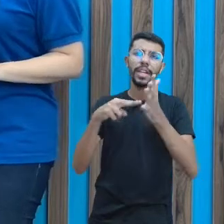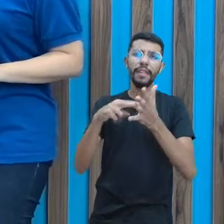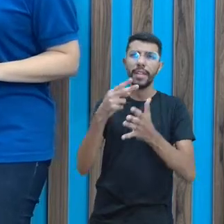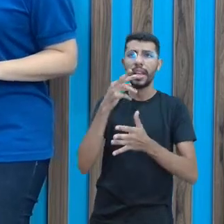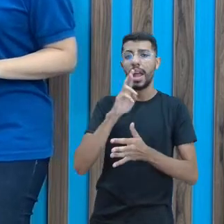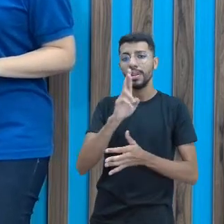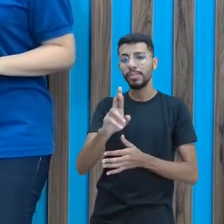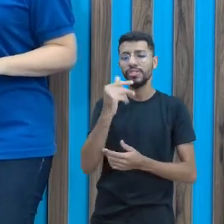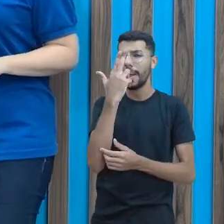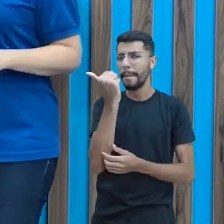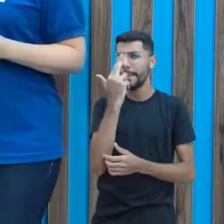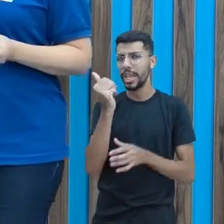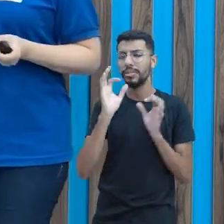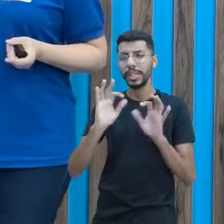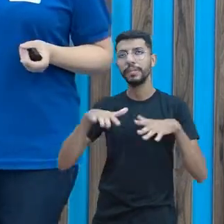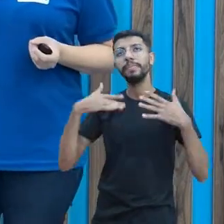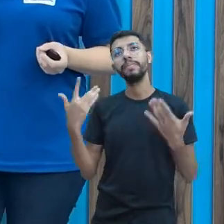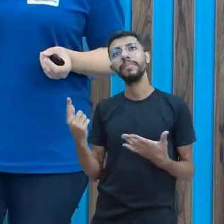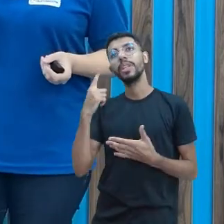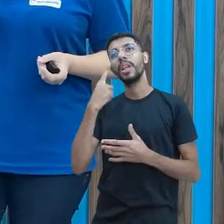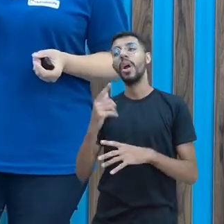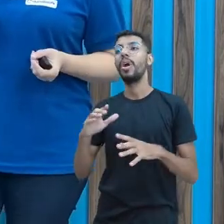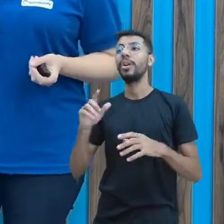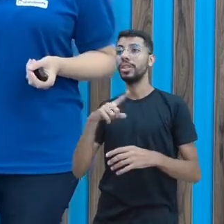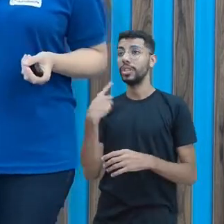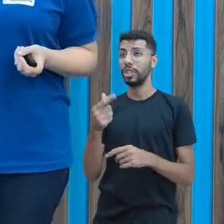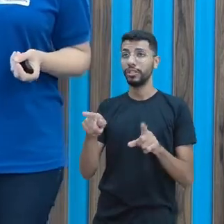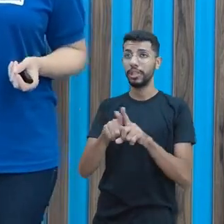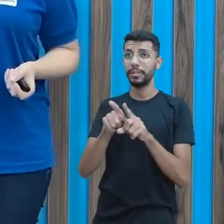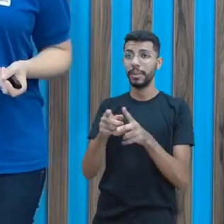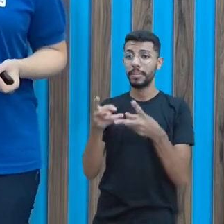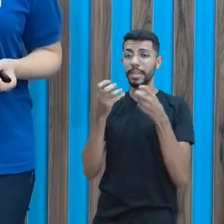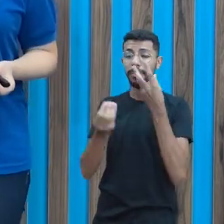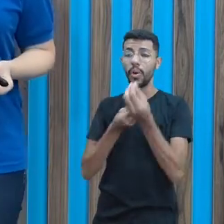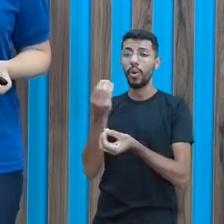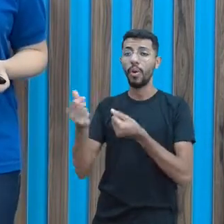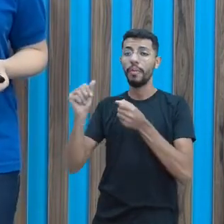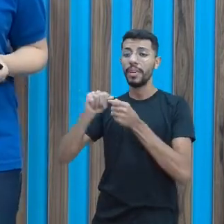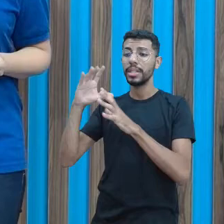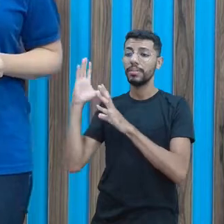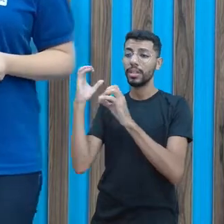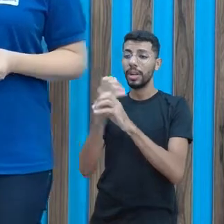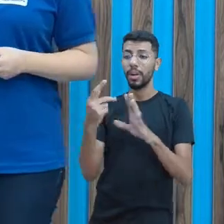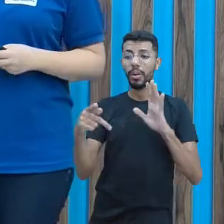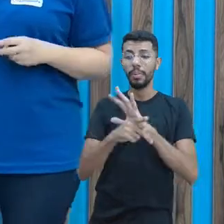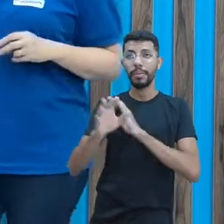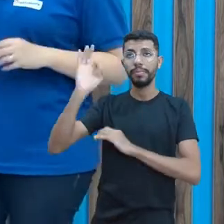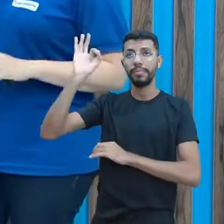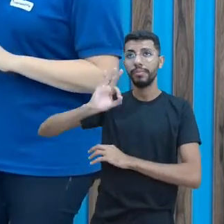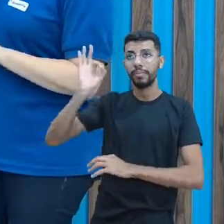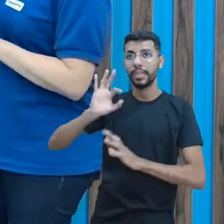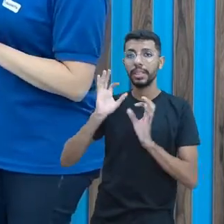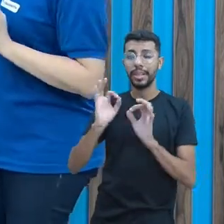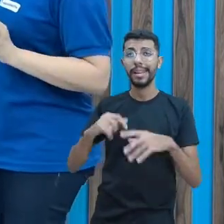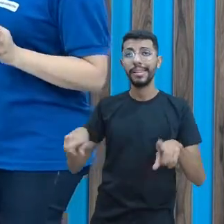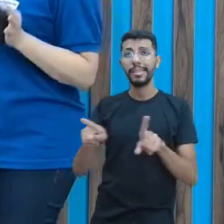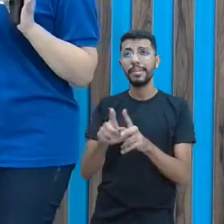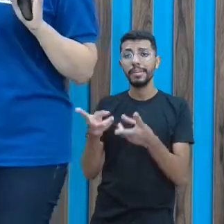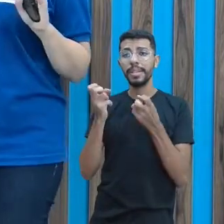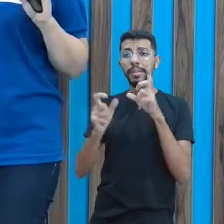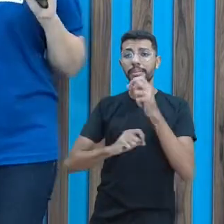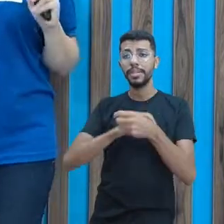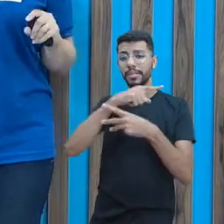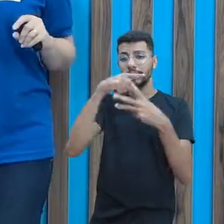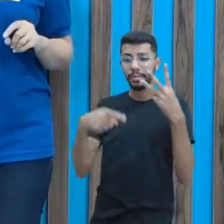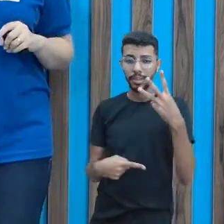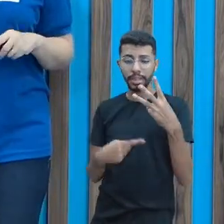por aqui, ó. A gente verificou como que fazemos o cálculo da porcentagem e a gente verificou que existem aí 3 possibilidades, né? A